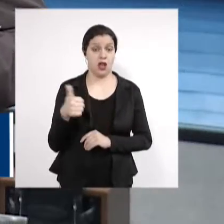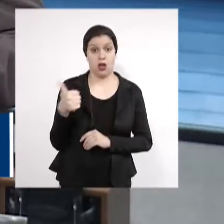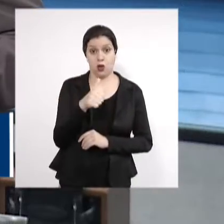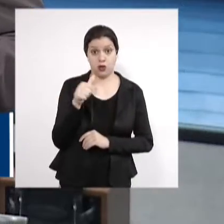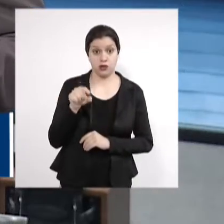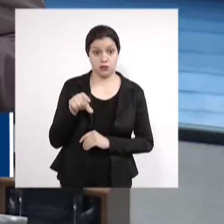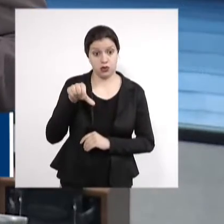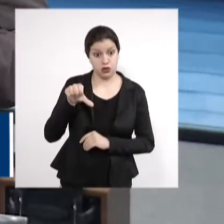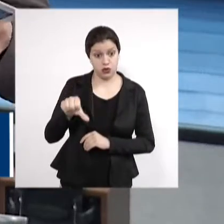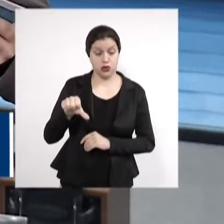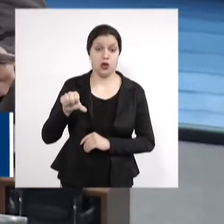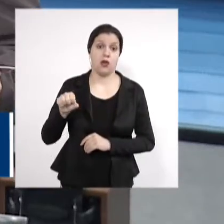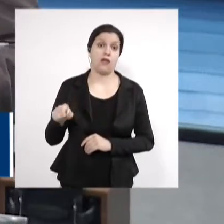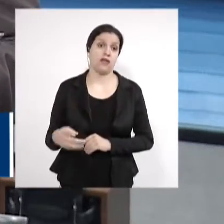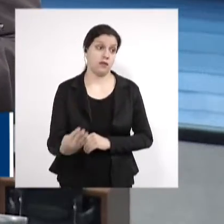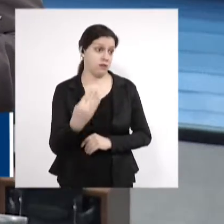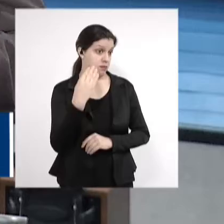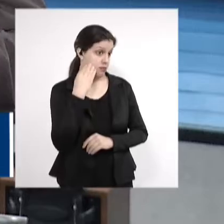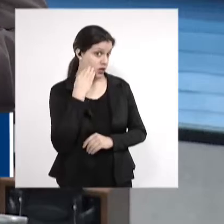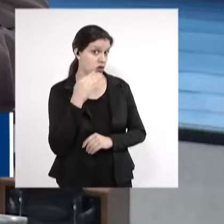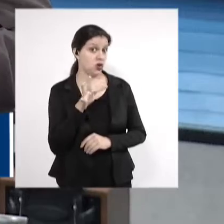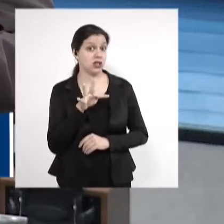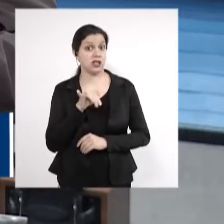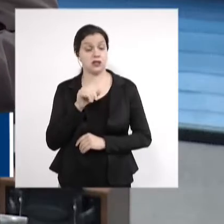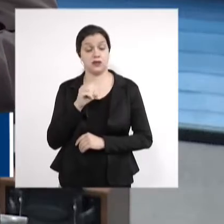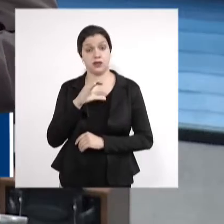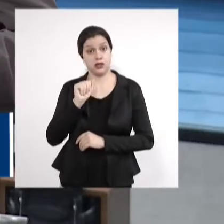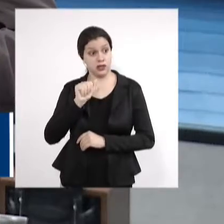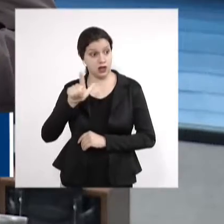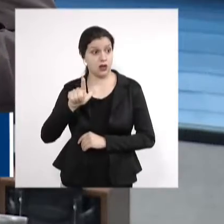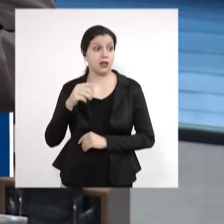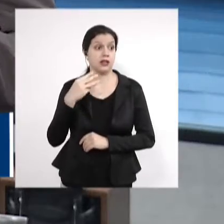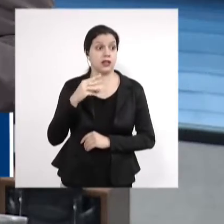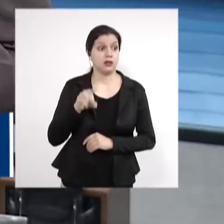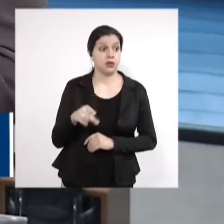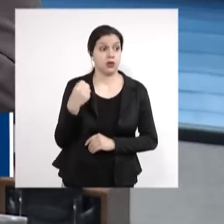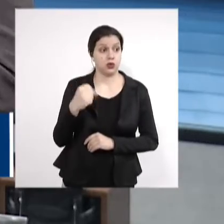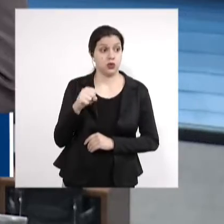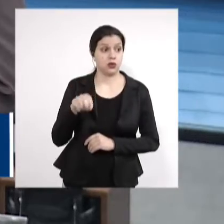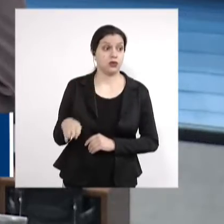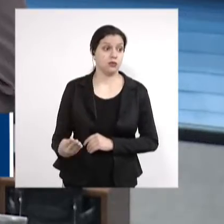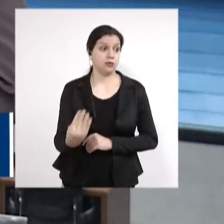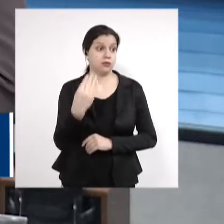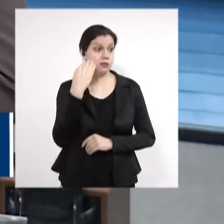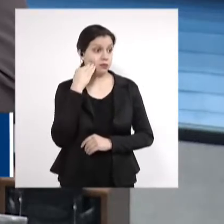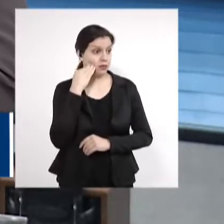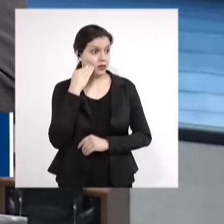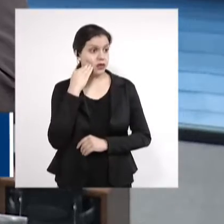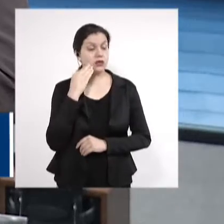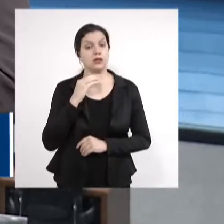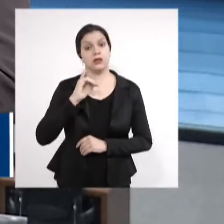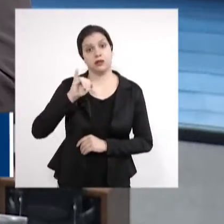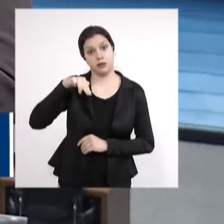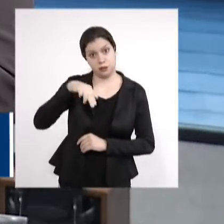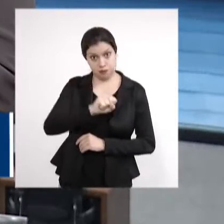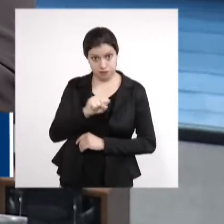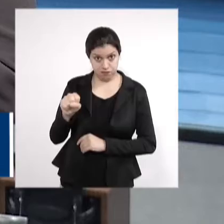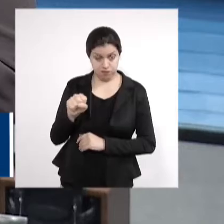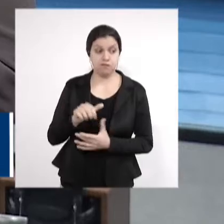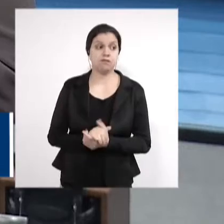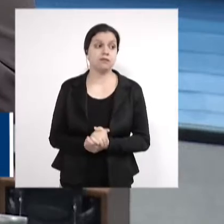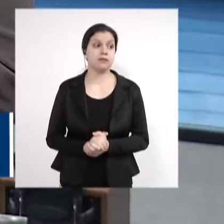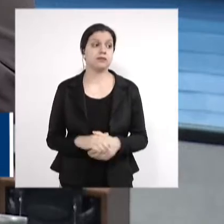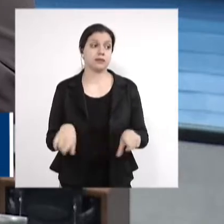do orçamento total, do orçamento fiscal e 3,8 bilhões destinados para a Seguridade Social. Isso mesmo, Thiago. E tem